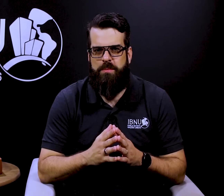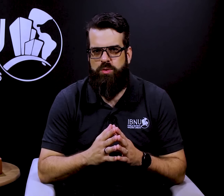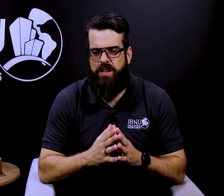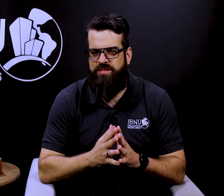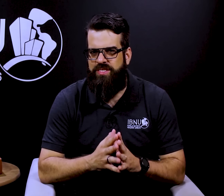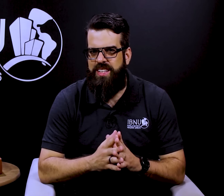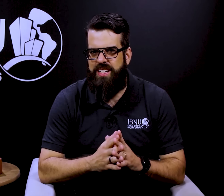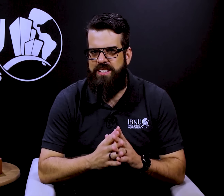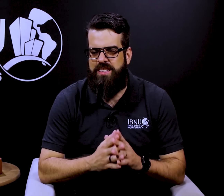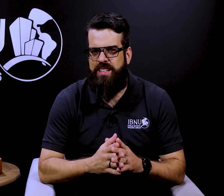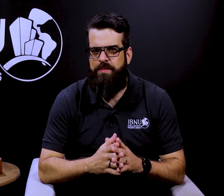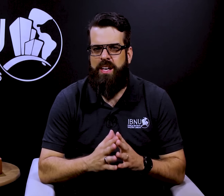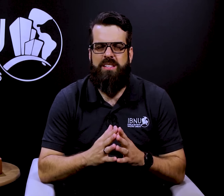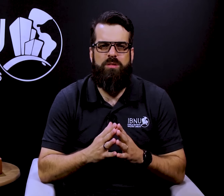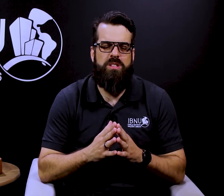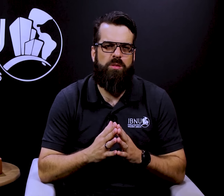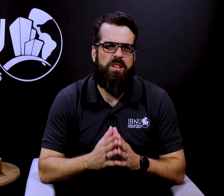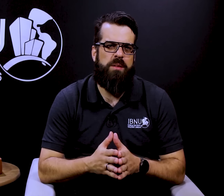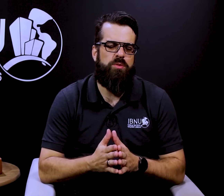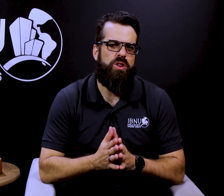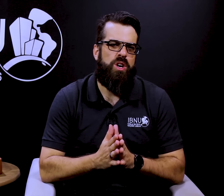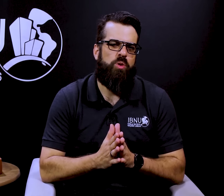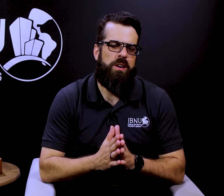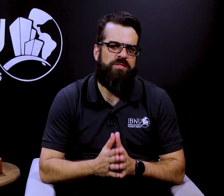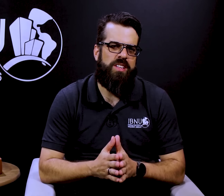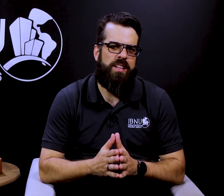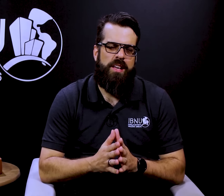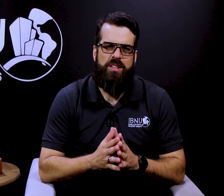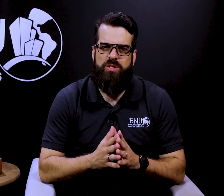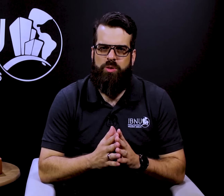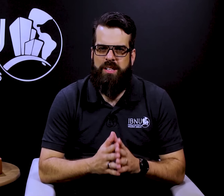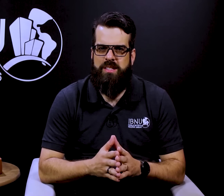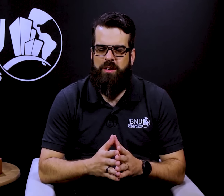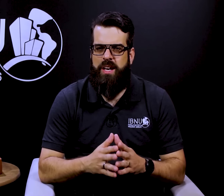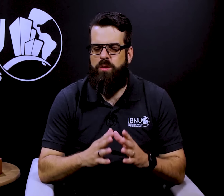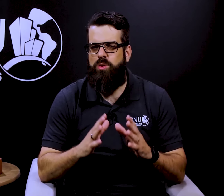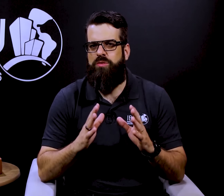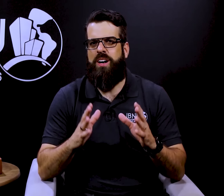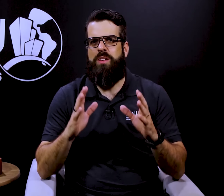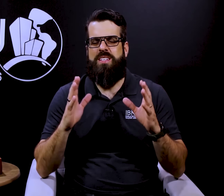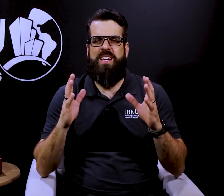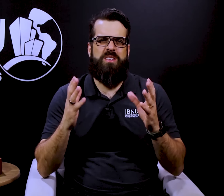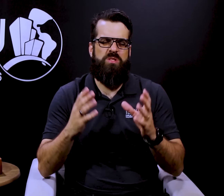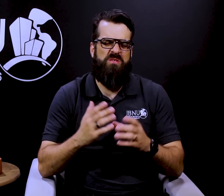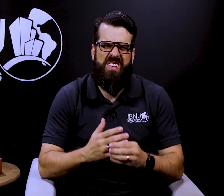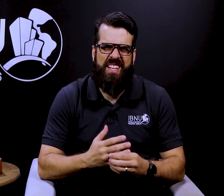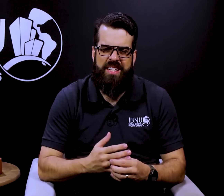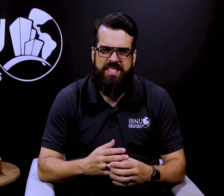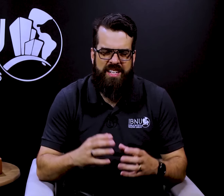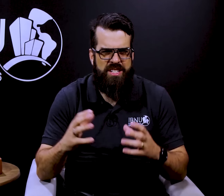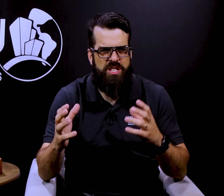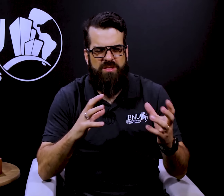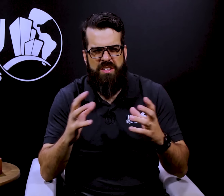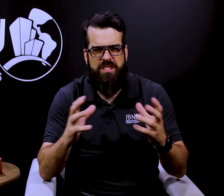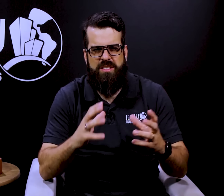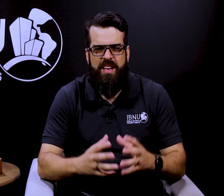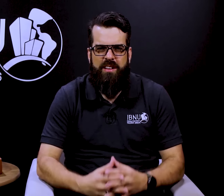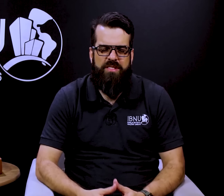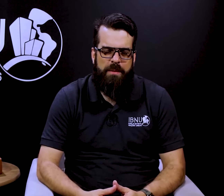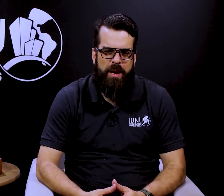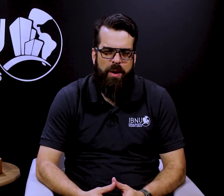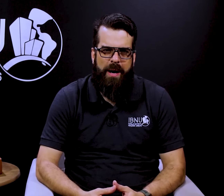nós temos uma vida cristã se nós não temos uma vida de oração. E aí, quando eu falo dessa questão de vida cristã, a gente às